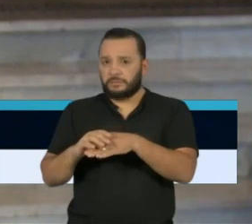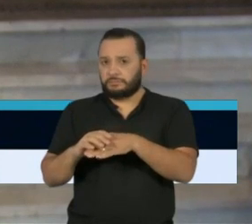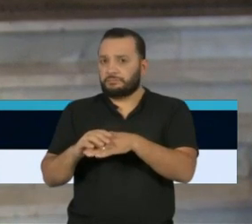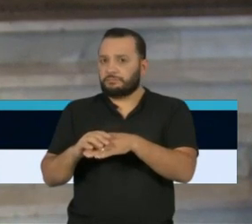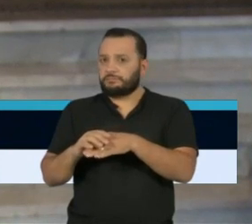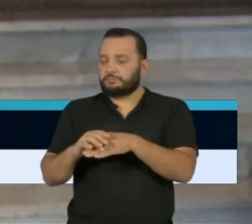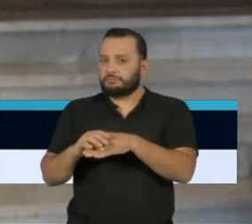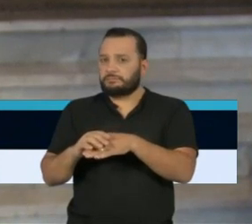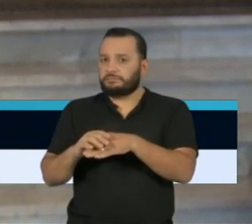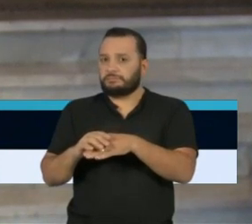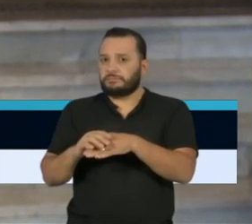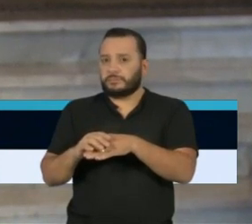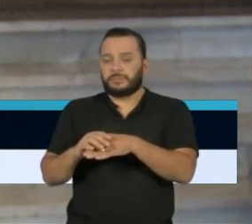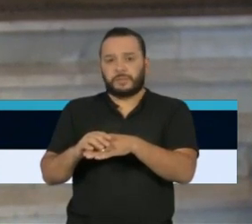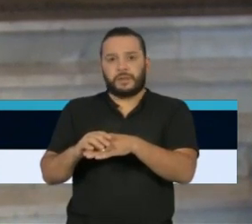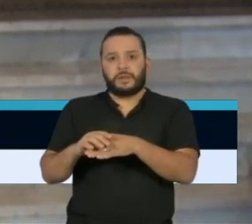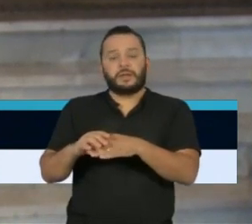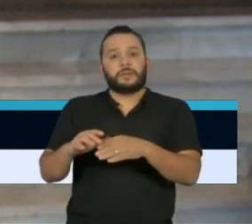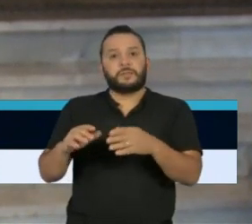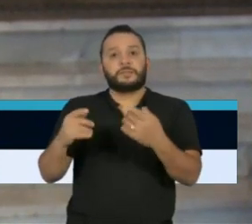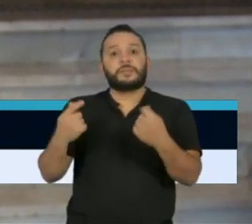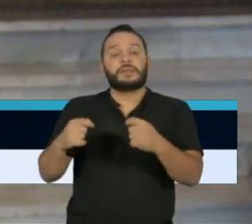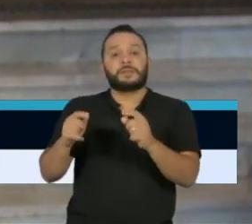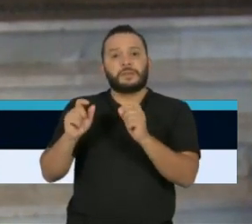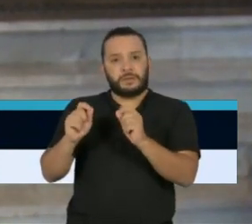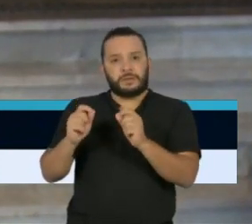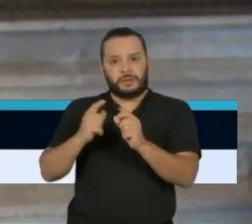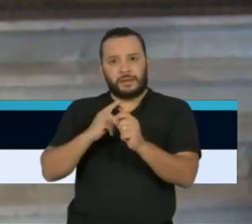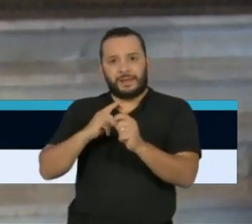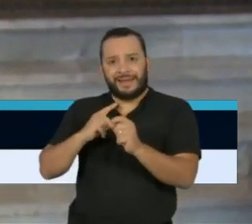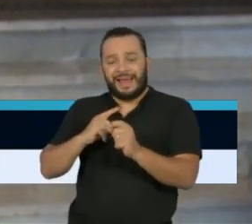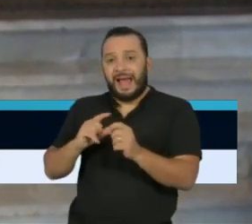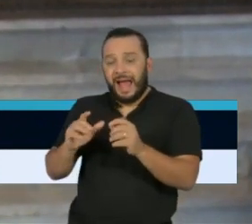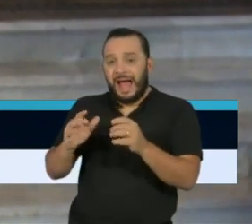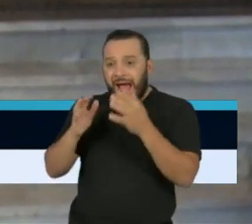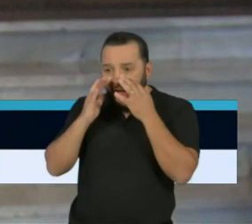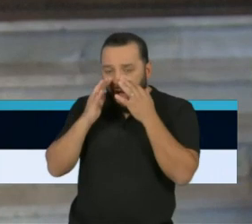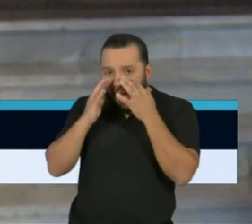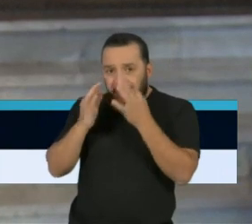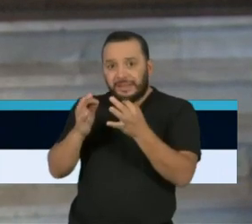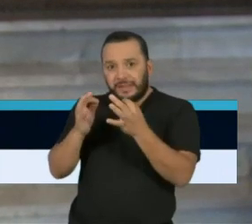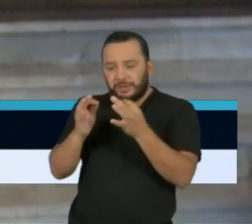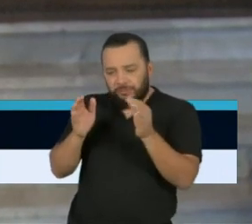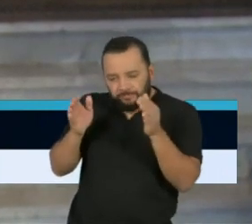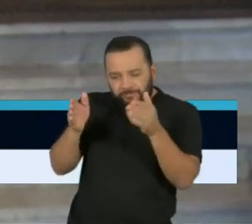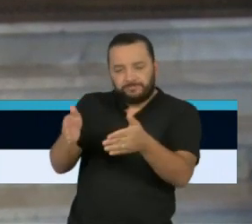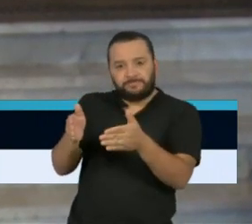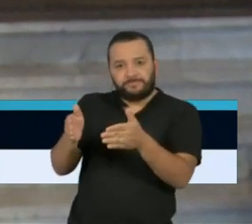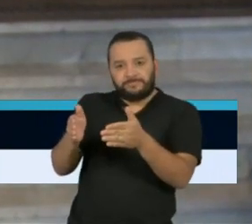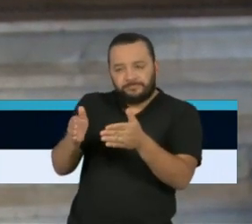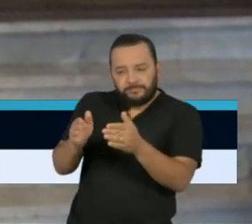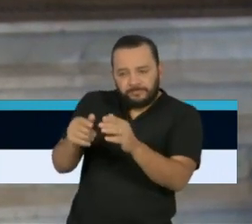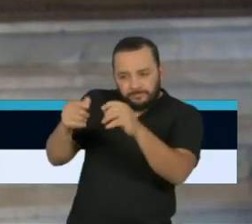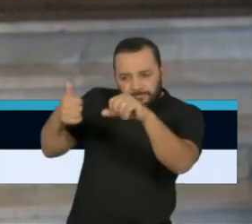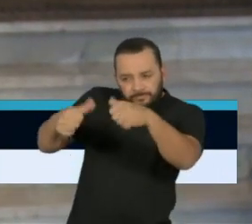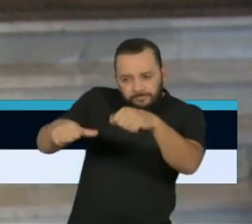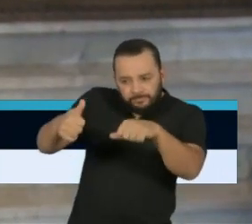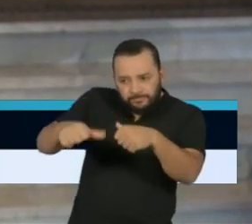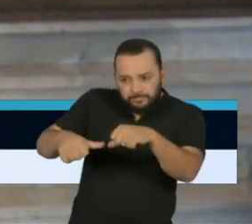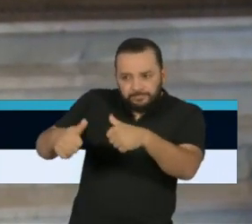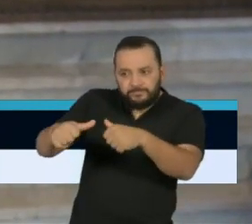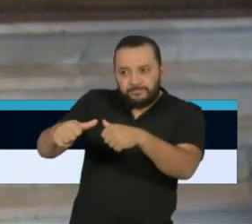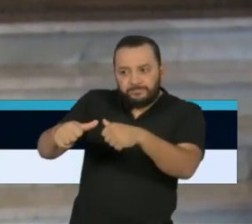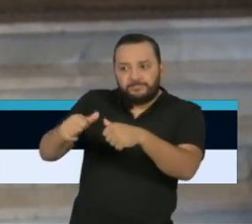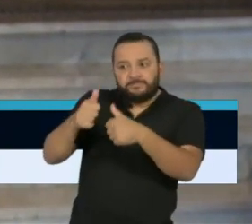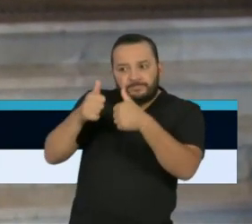manifestação clínica, atenção primária. E a atenção primária faz um encaminhamento para média e